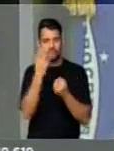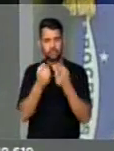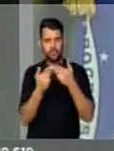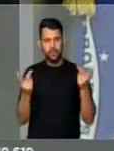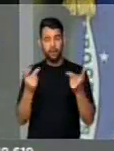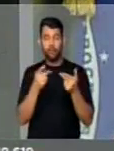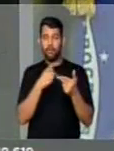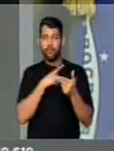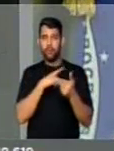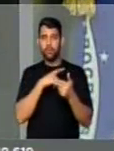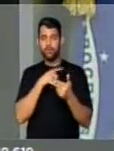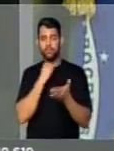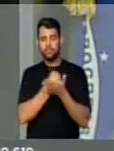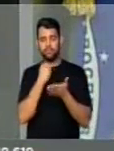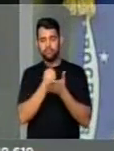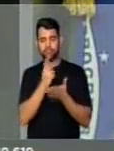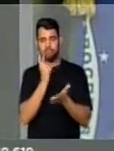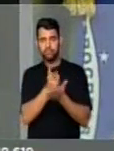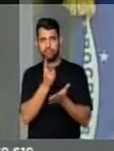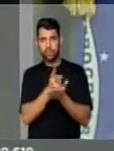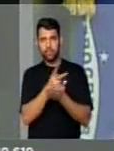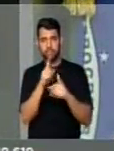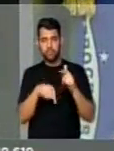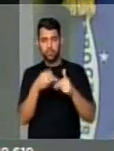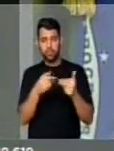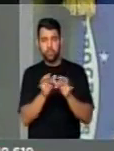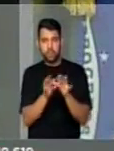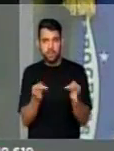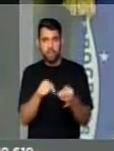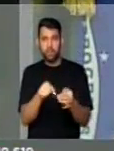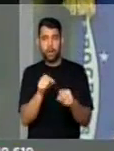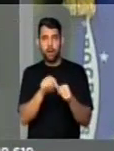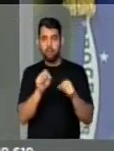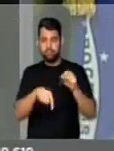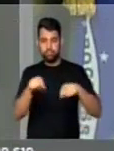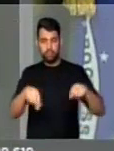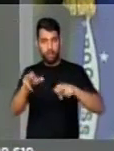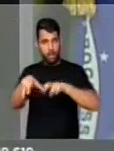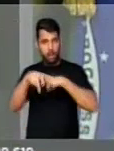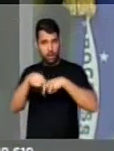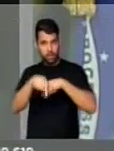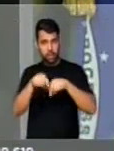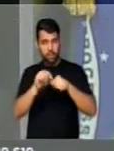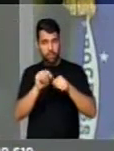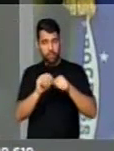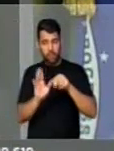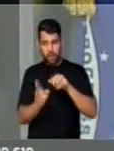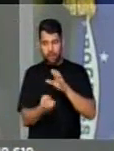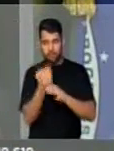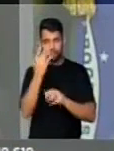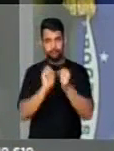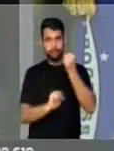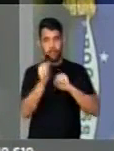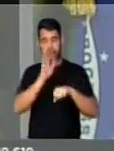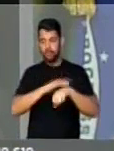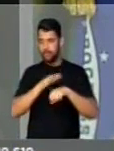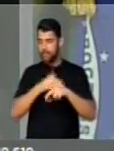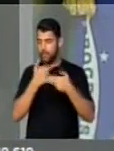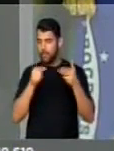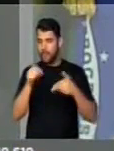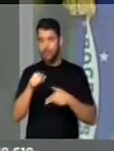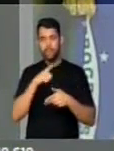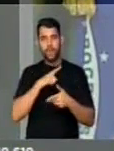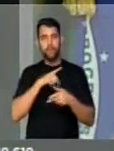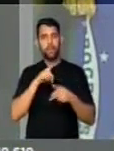empregados na obtenção de um produto qualquer. A produção agrícola É muito mais do que isso, por